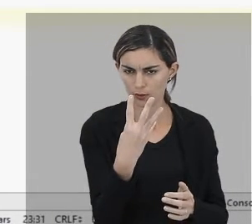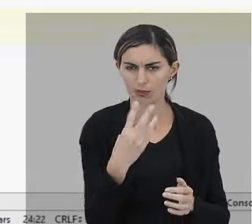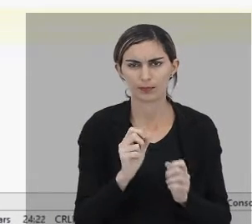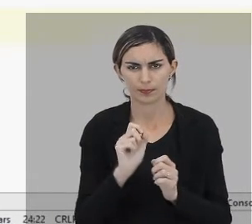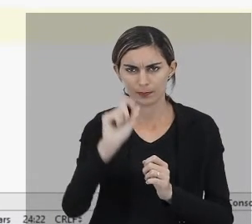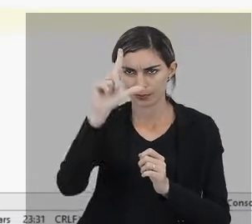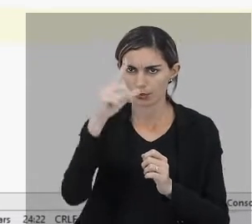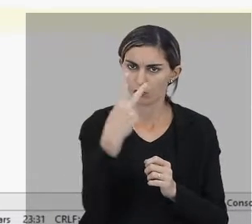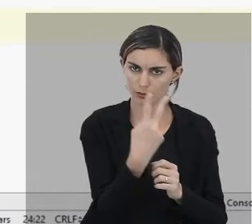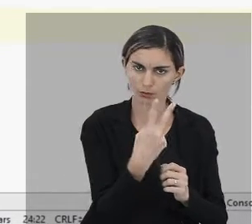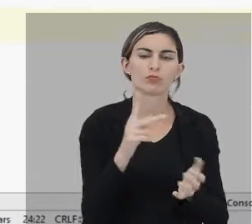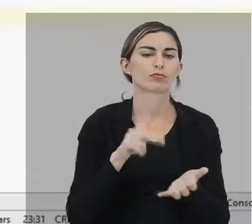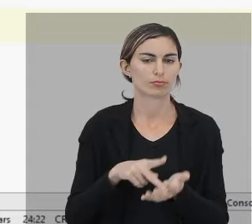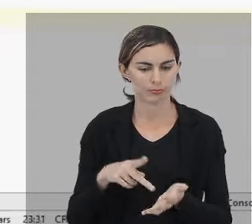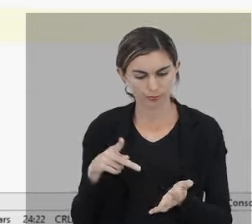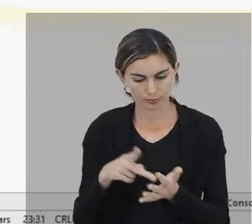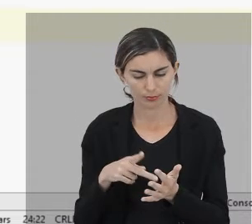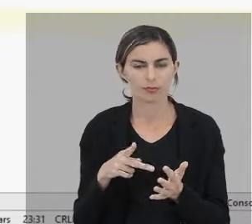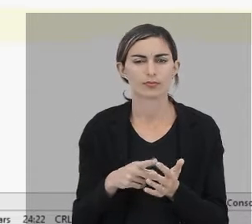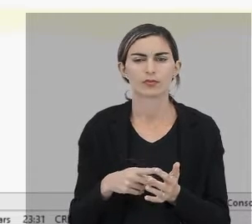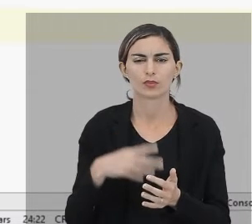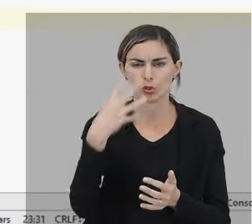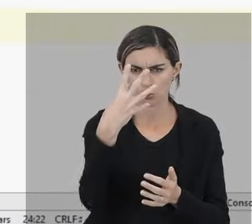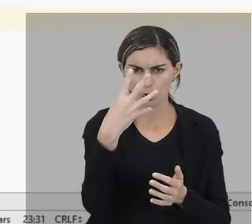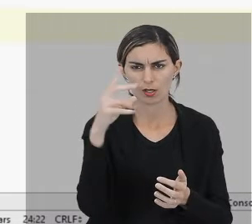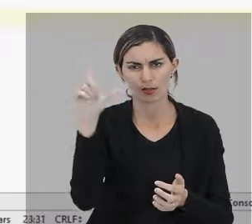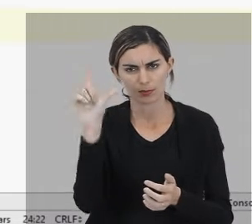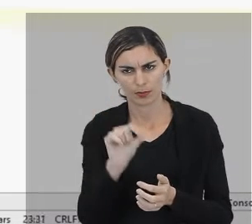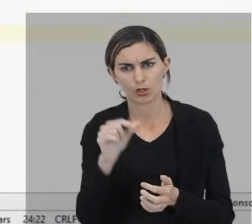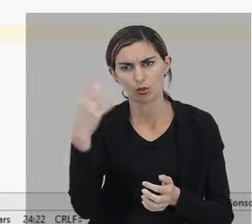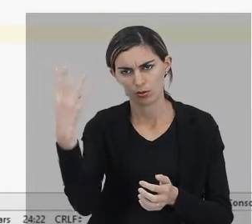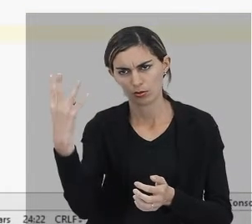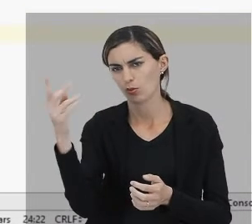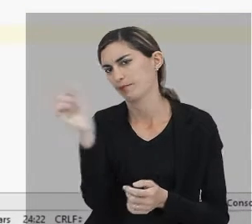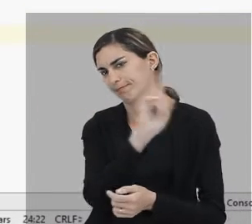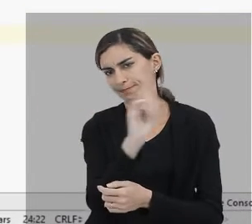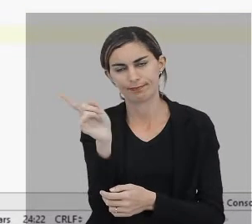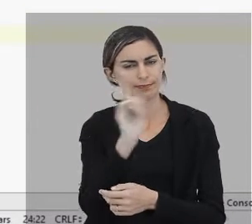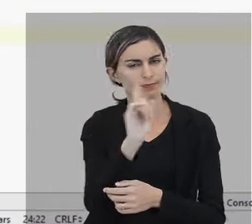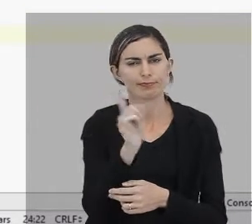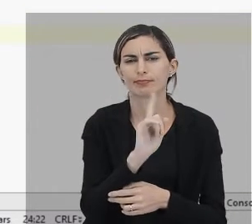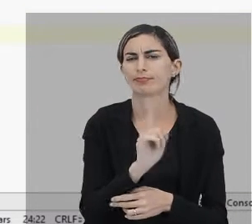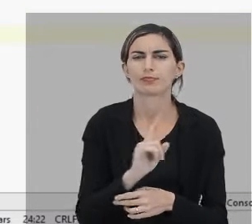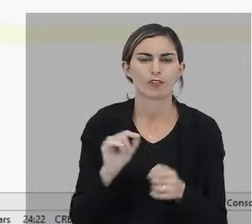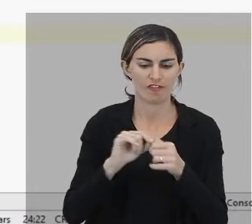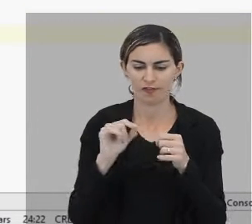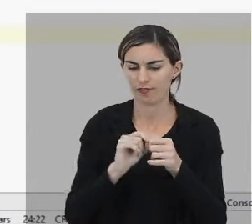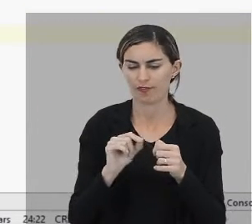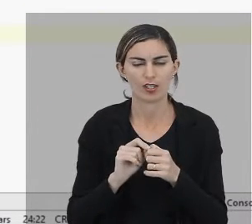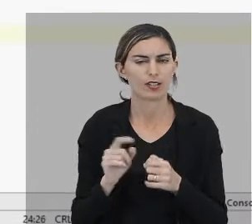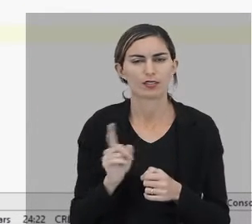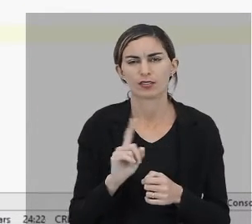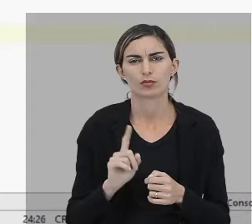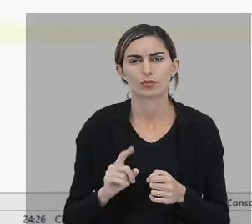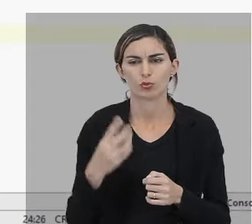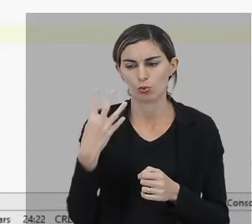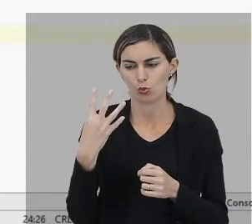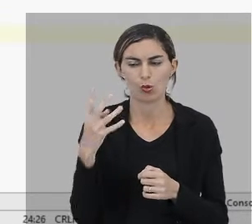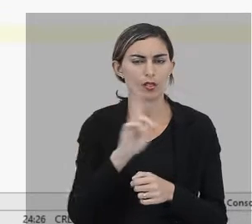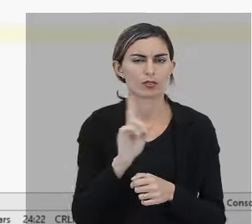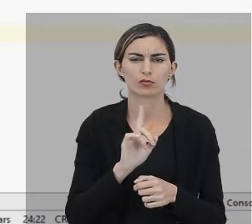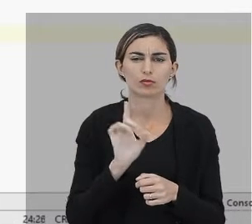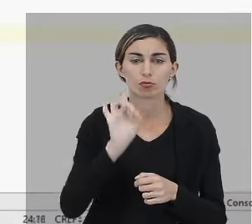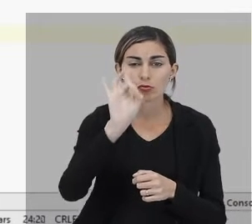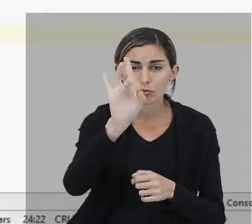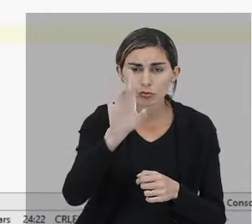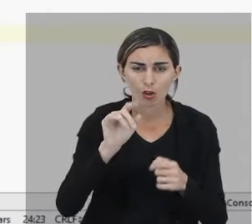4 é maior do que 2? Verdadeiro. E 4 é menor do que 4? Não. Então ele não faz no 4. Então